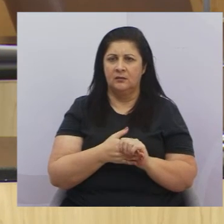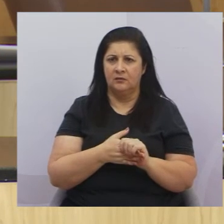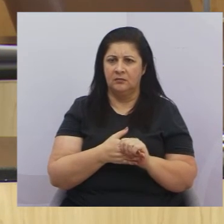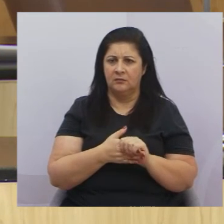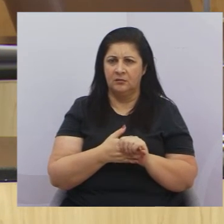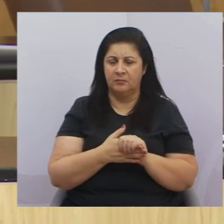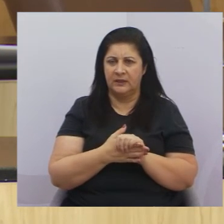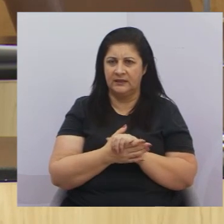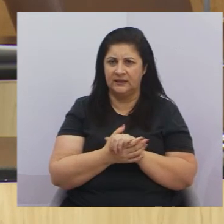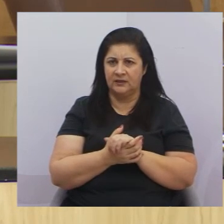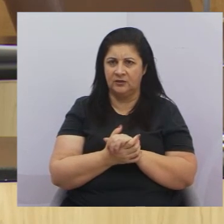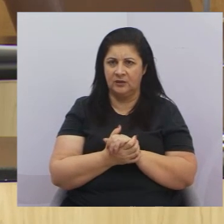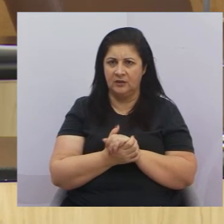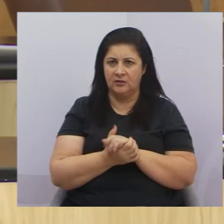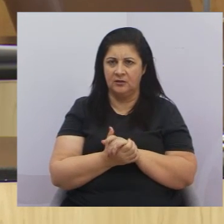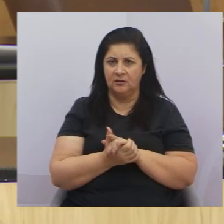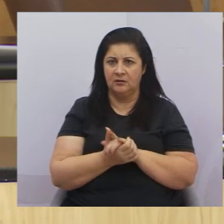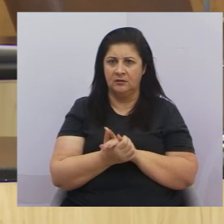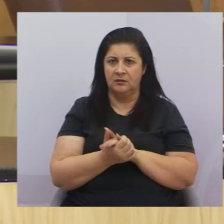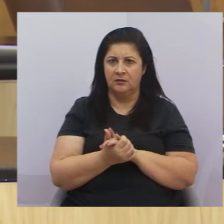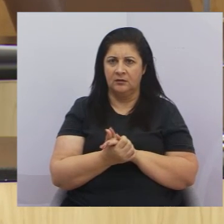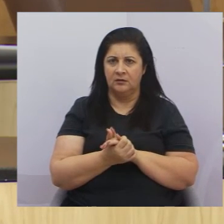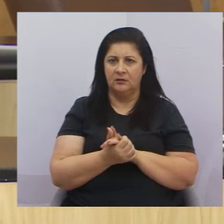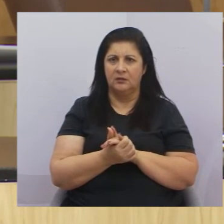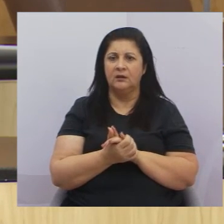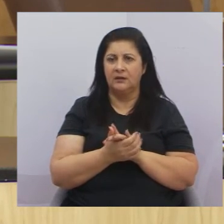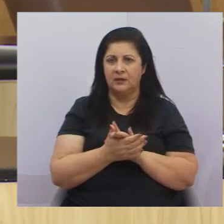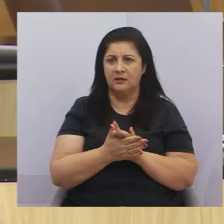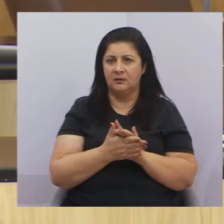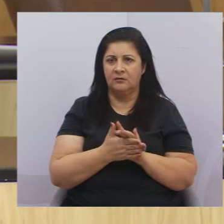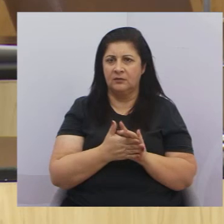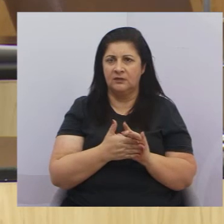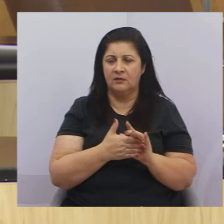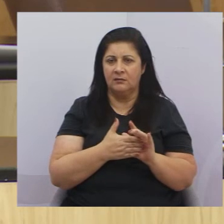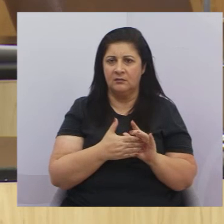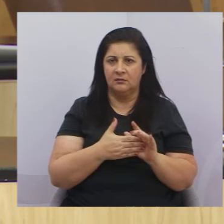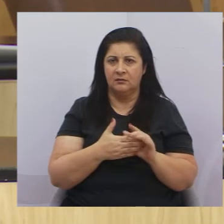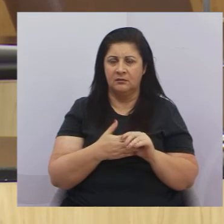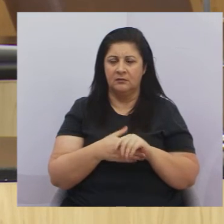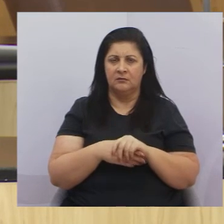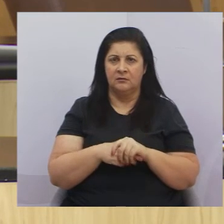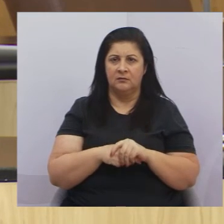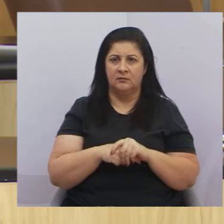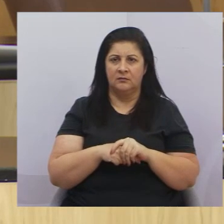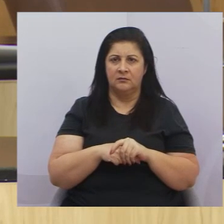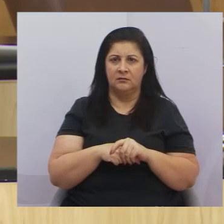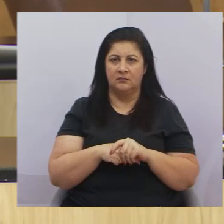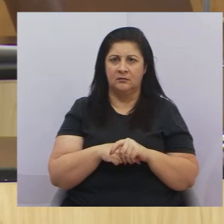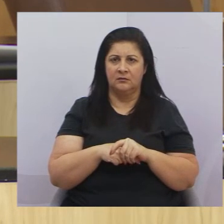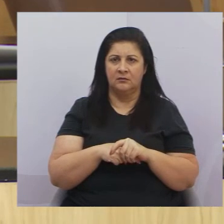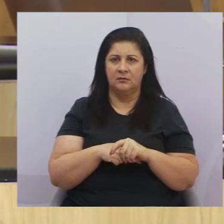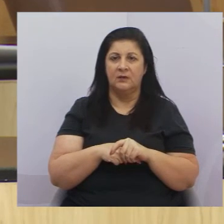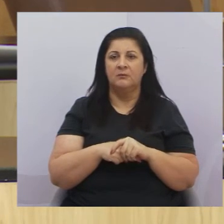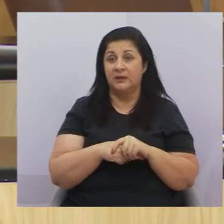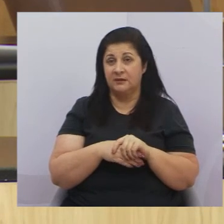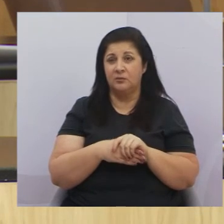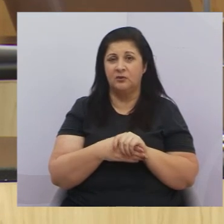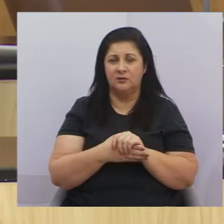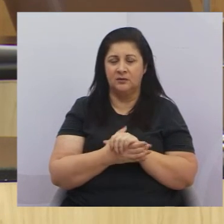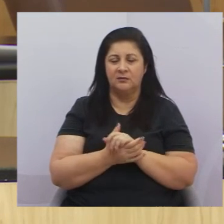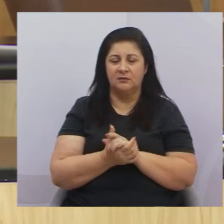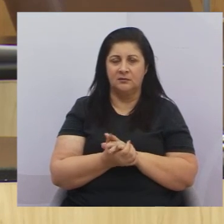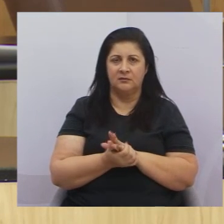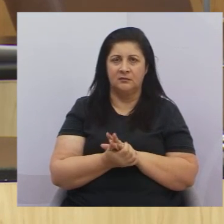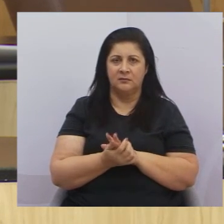moções. Dr. Rodrigo Salomão, 36 indicações, 1 requerimento. Rogério